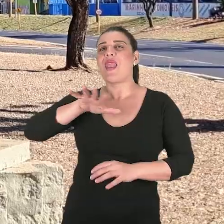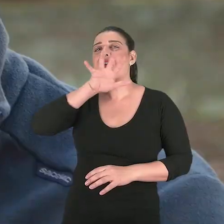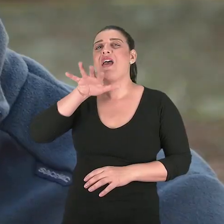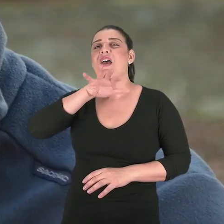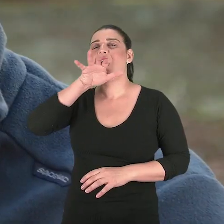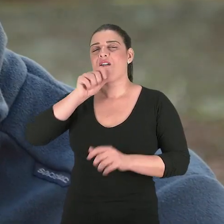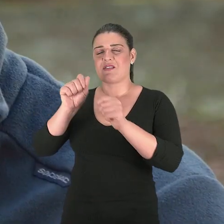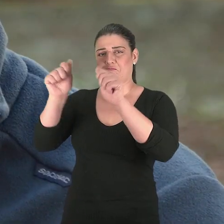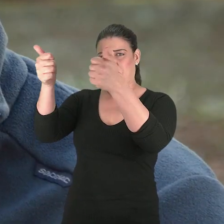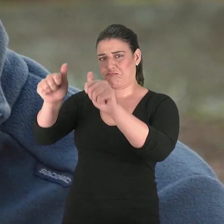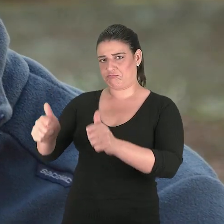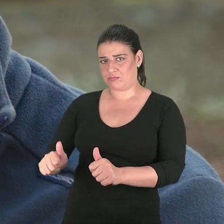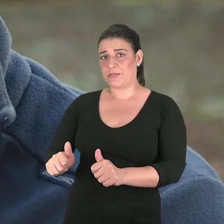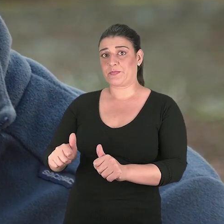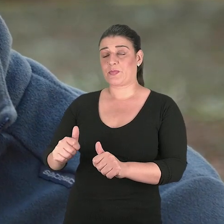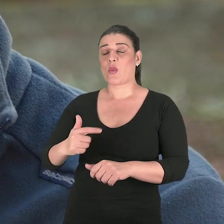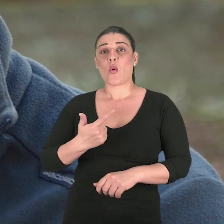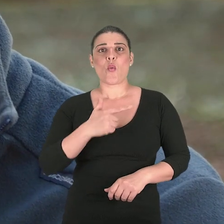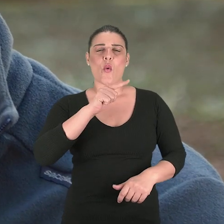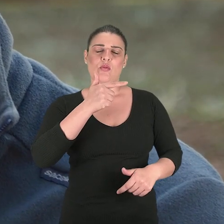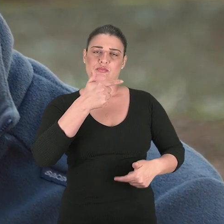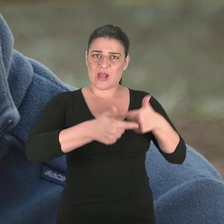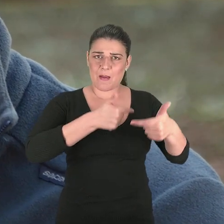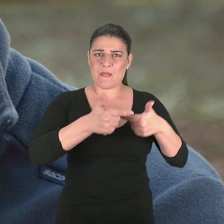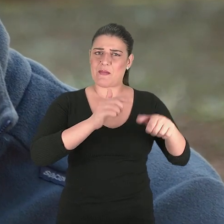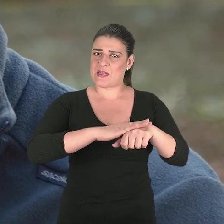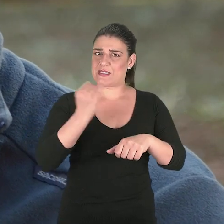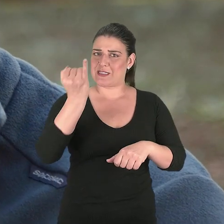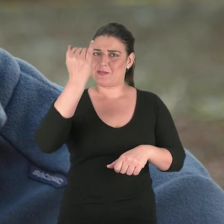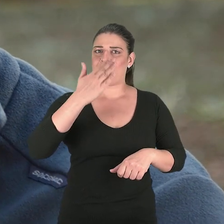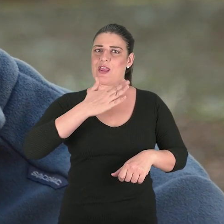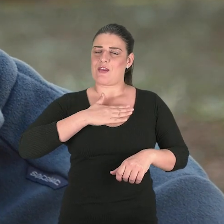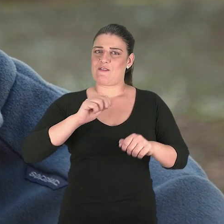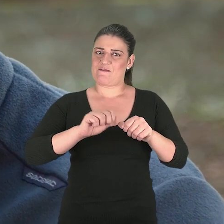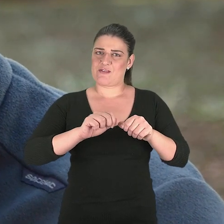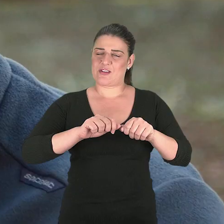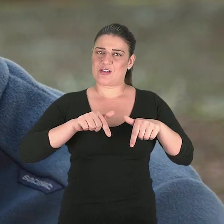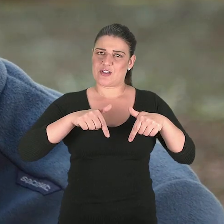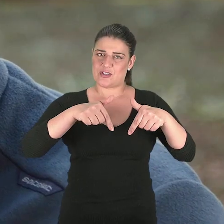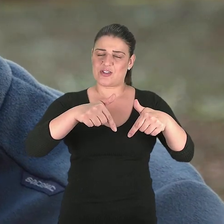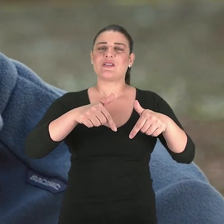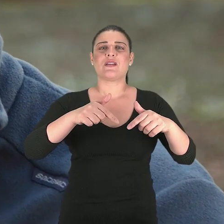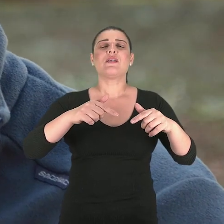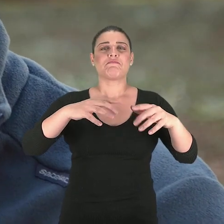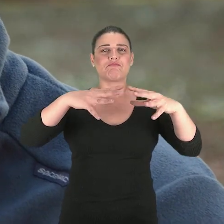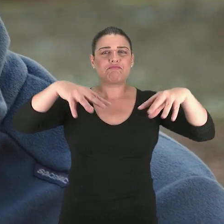Um outro trabalho que também é importante aqui na cidade, que é o presbitério da Catedral do Divino Espírito